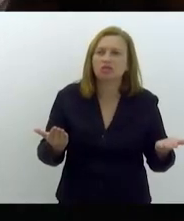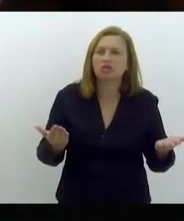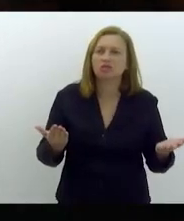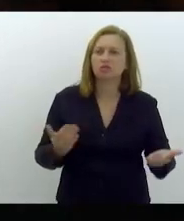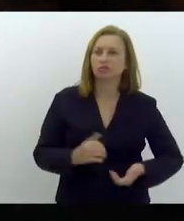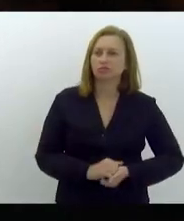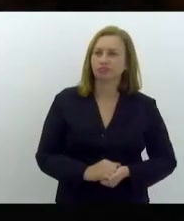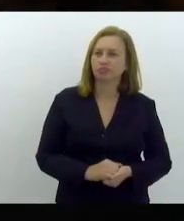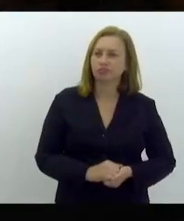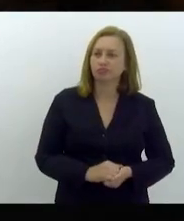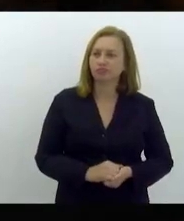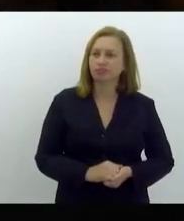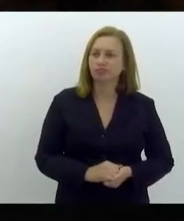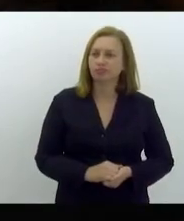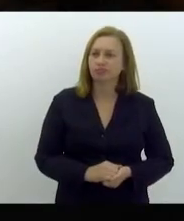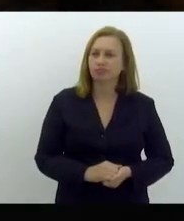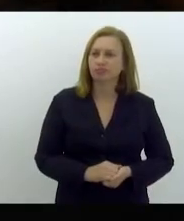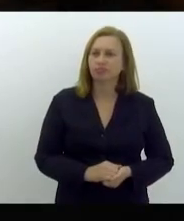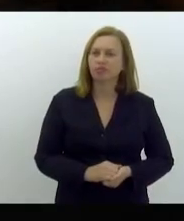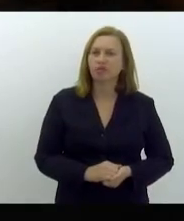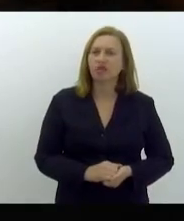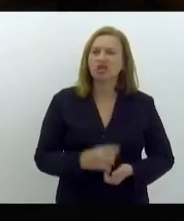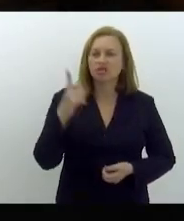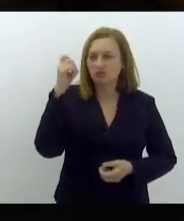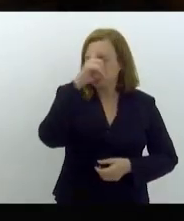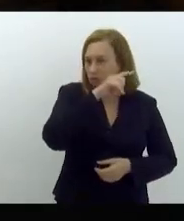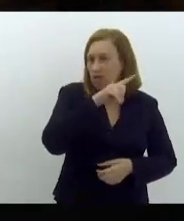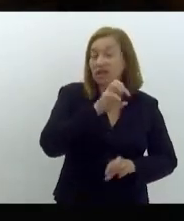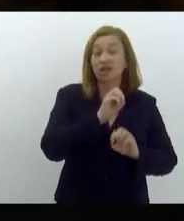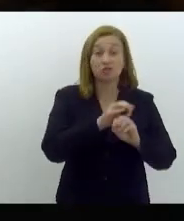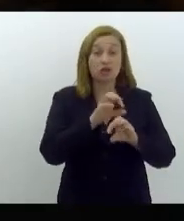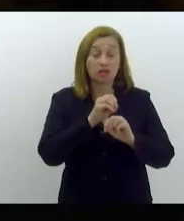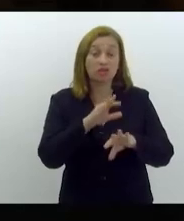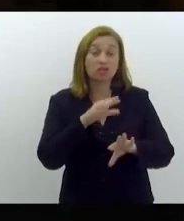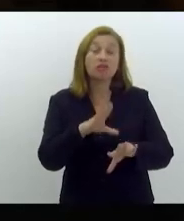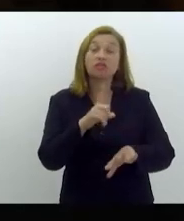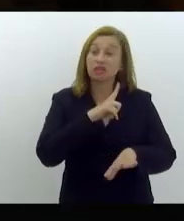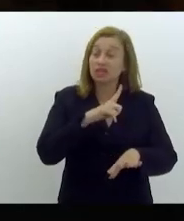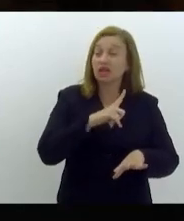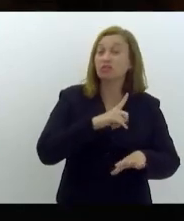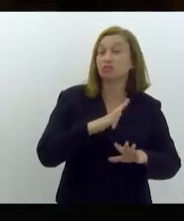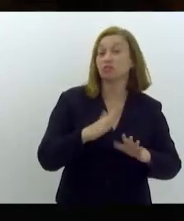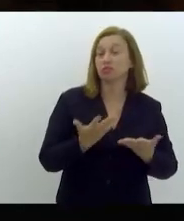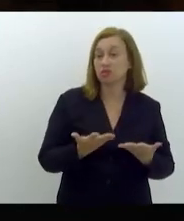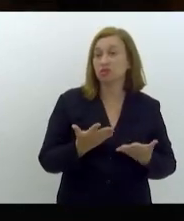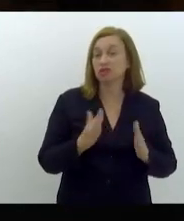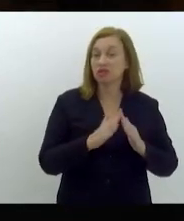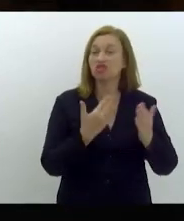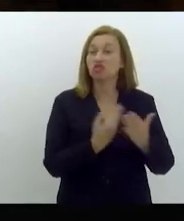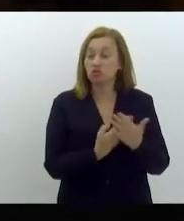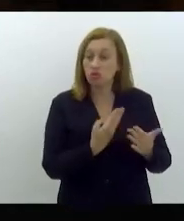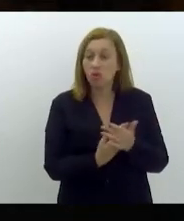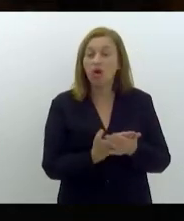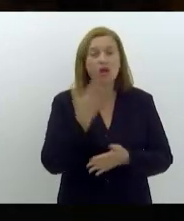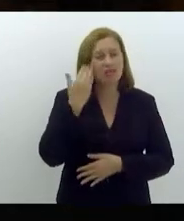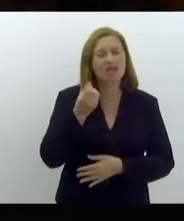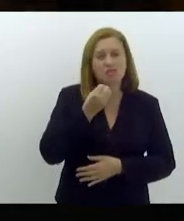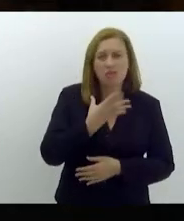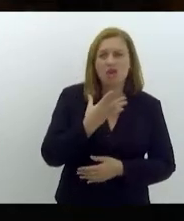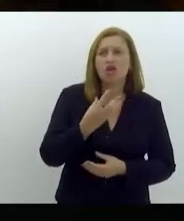universo de abismo Educacional que nós temos com as nossas crianças e eu sei bem o que é